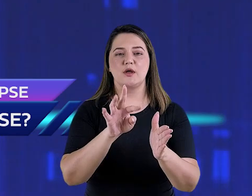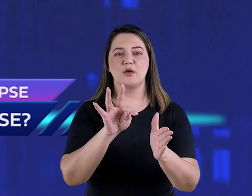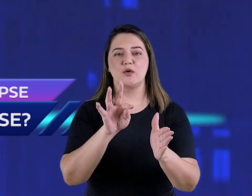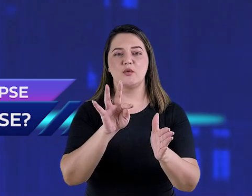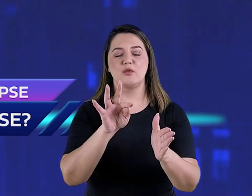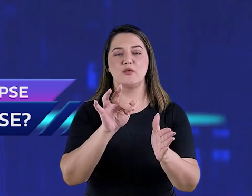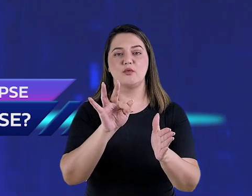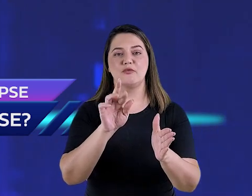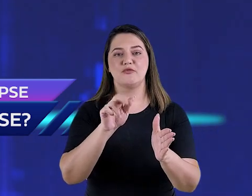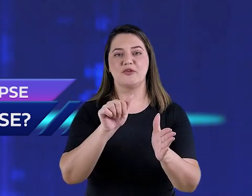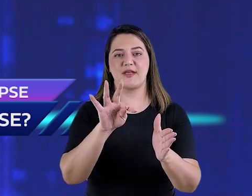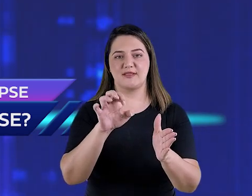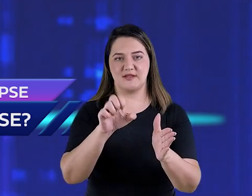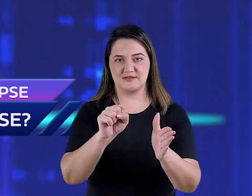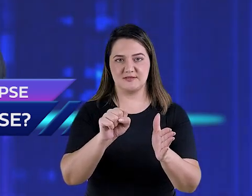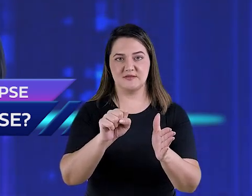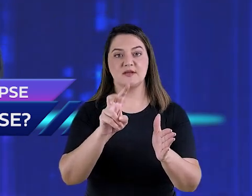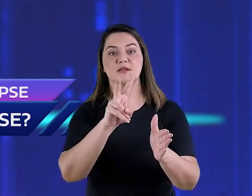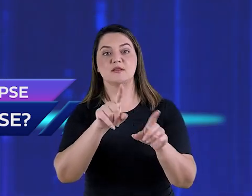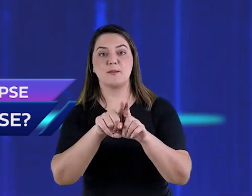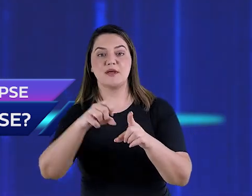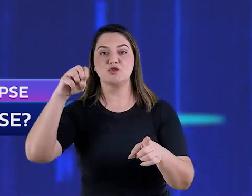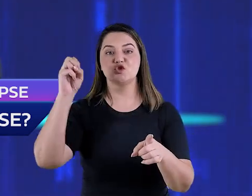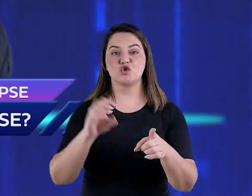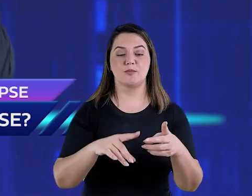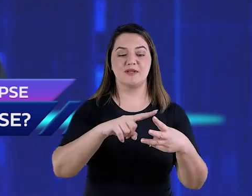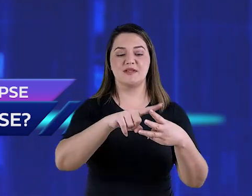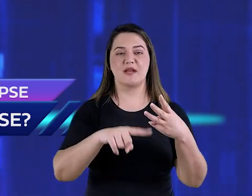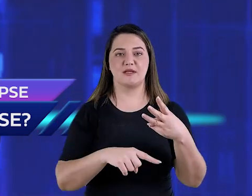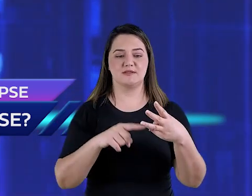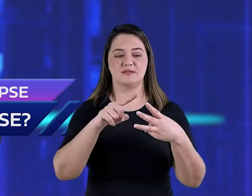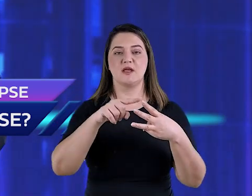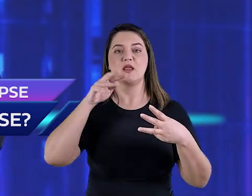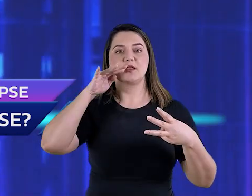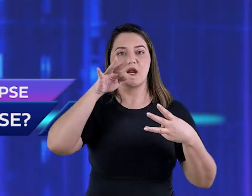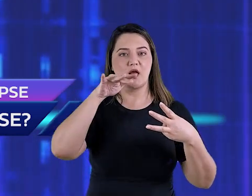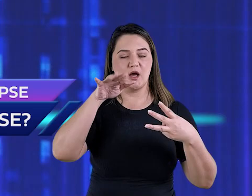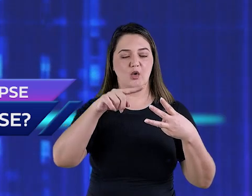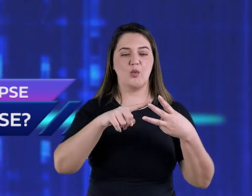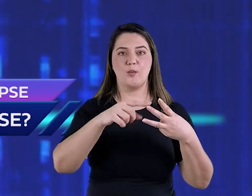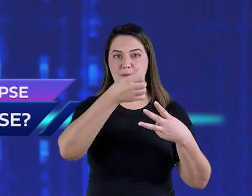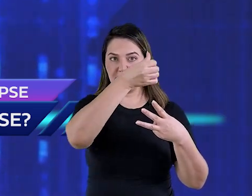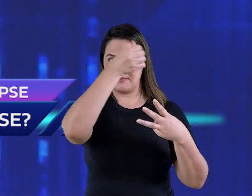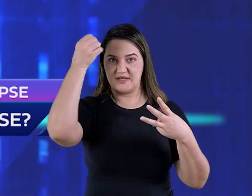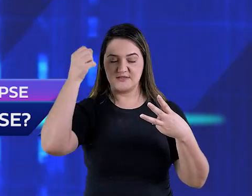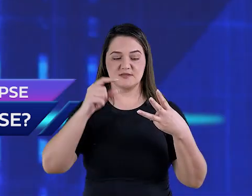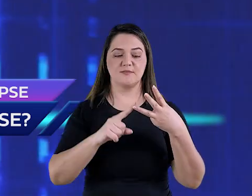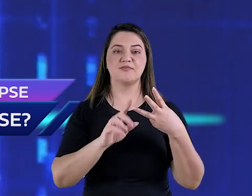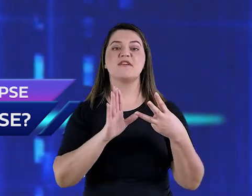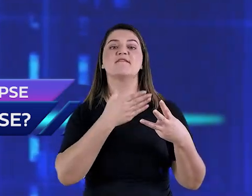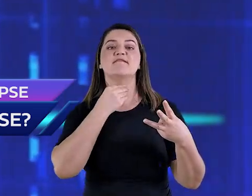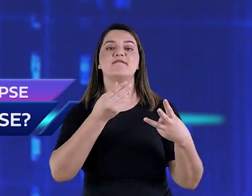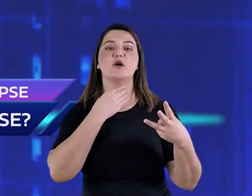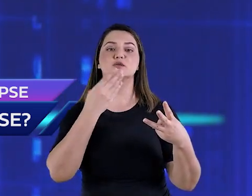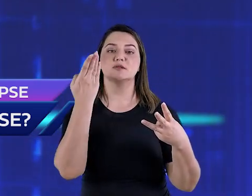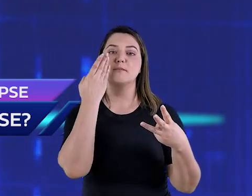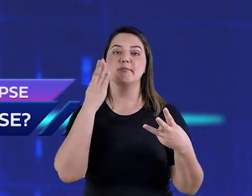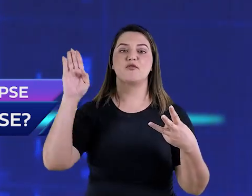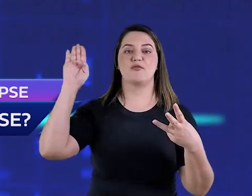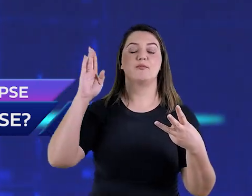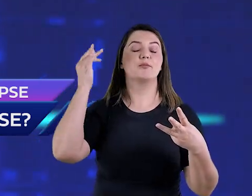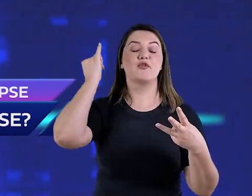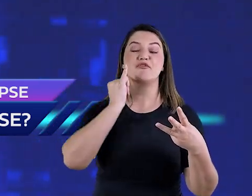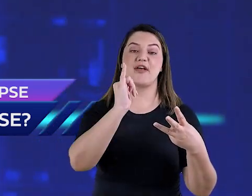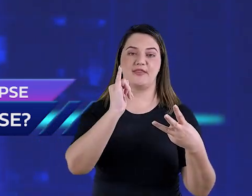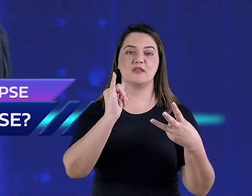da terra: o dragão, a besta e o falso profeta. Eles se unem com os reis do mundo